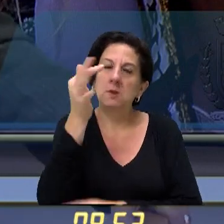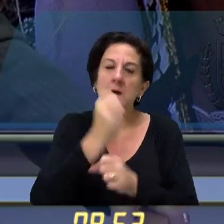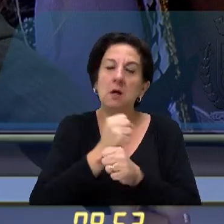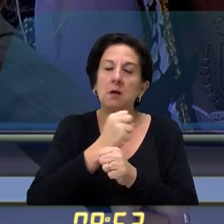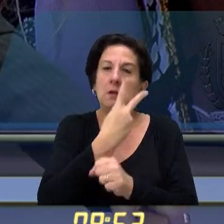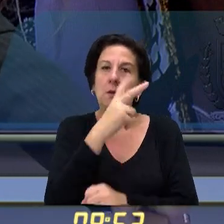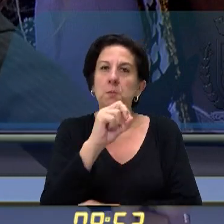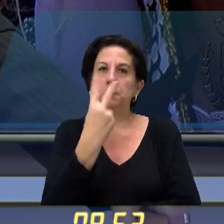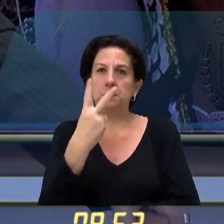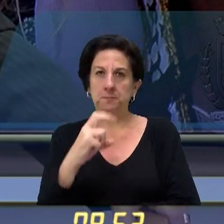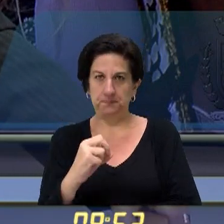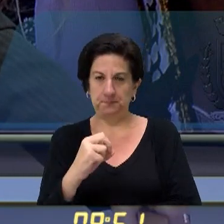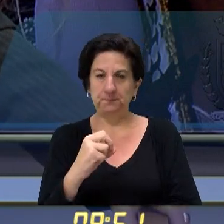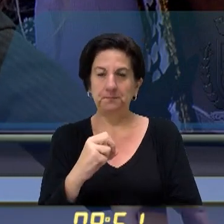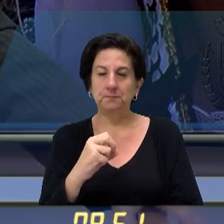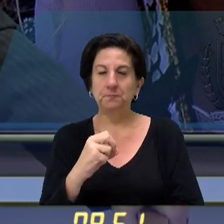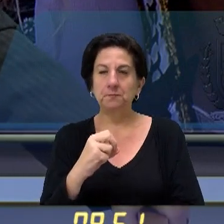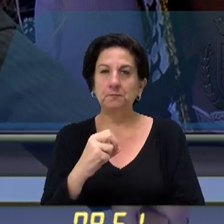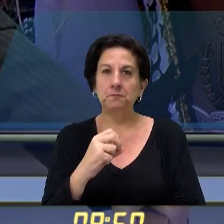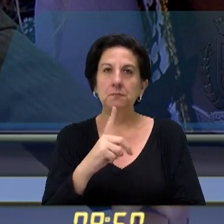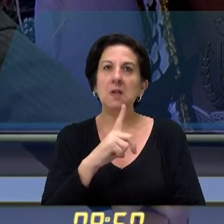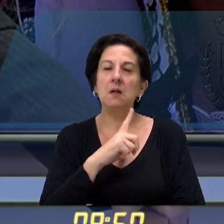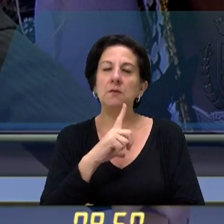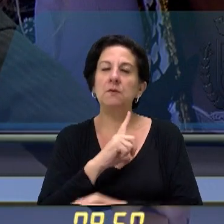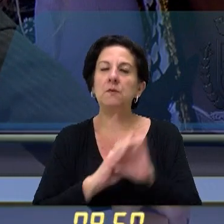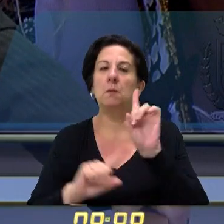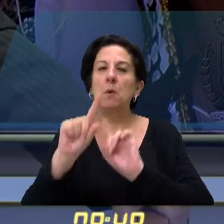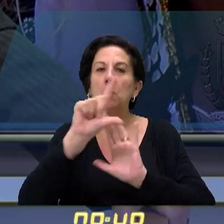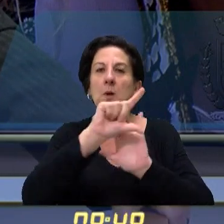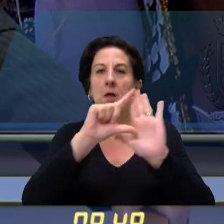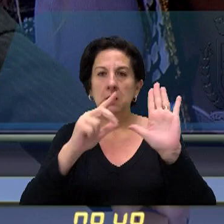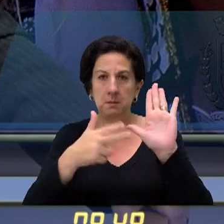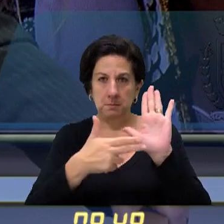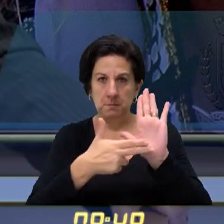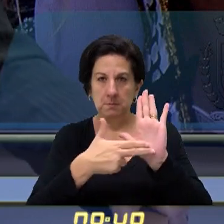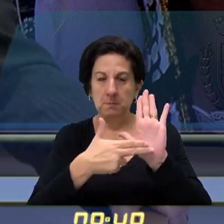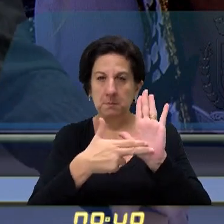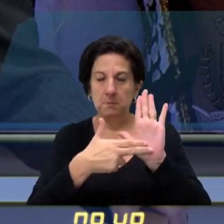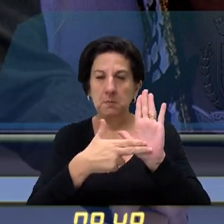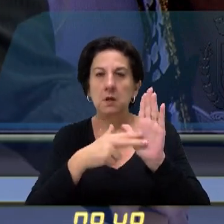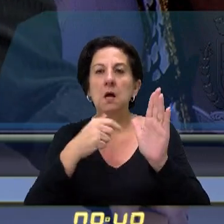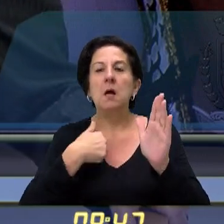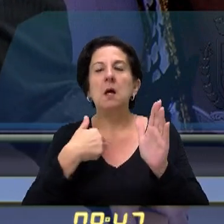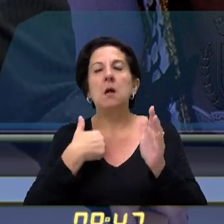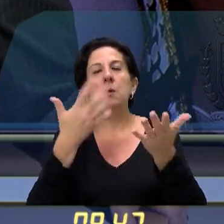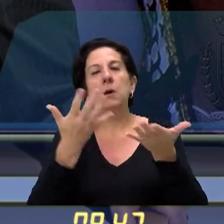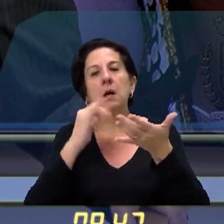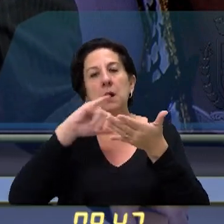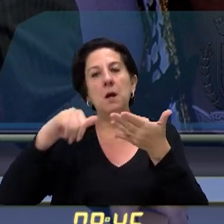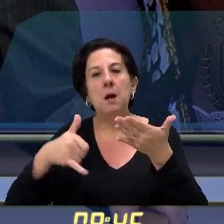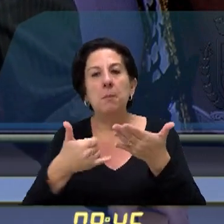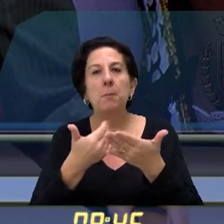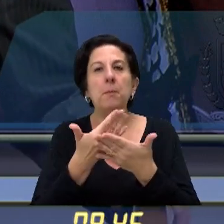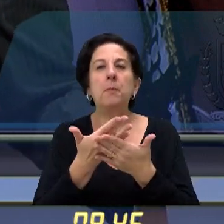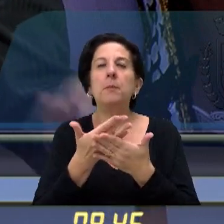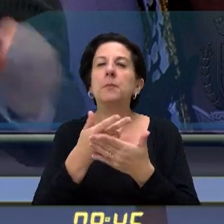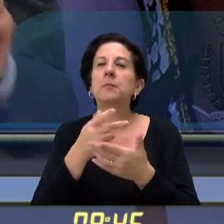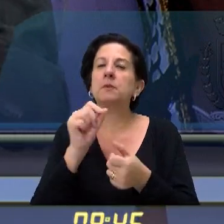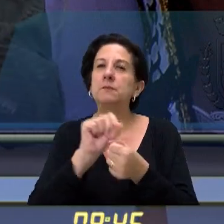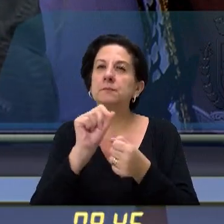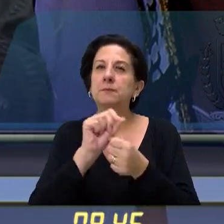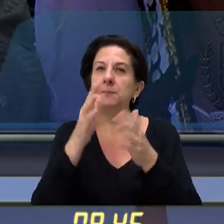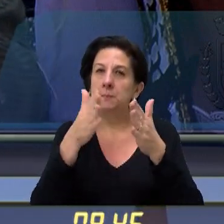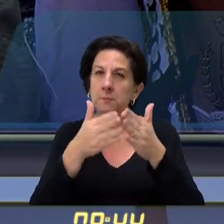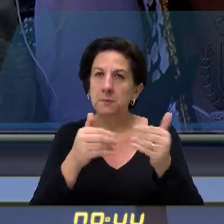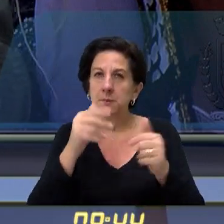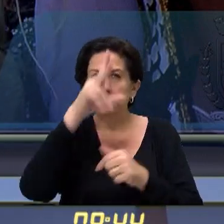de 2020. Nós tivemos algumas emendas, e aqui eu inclusive quero aproveitar e fazer um pedido ao prefeito